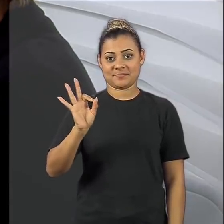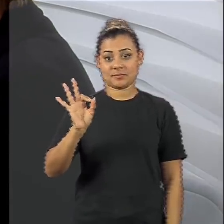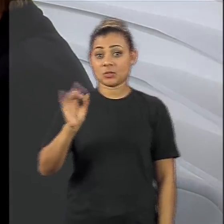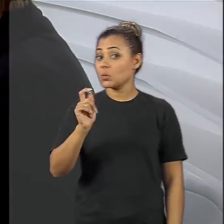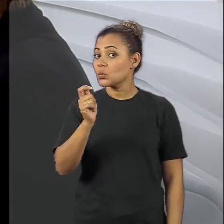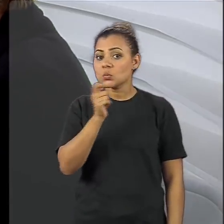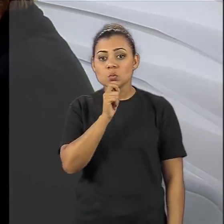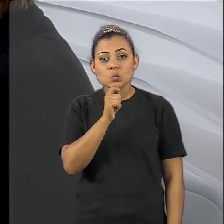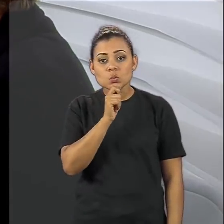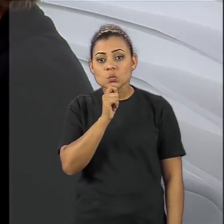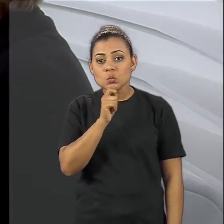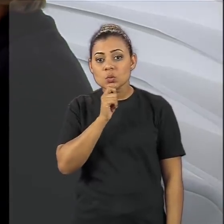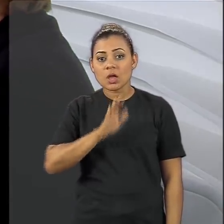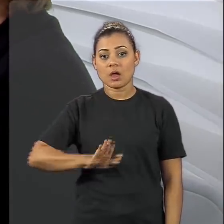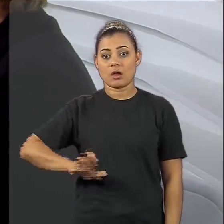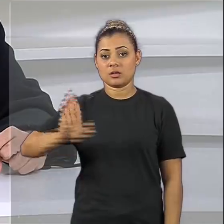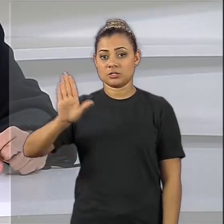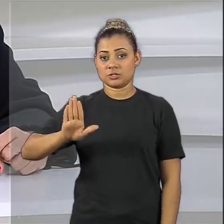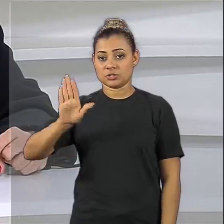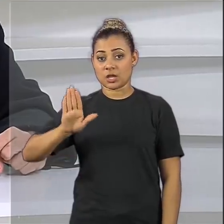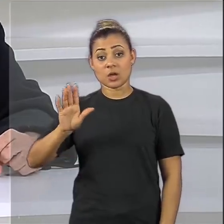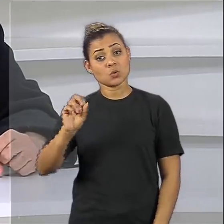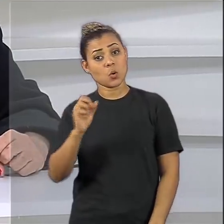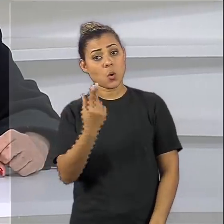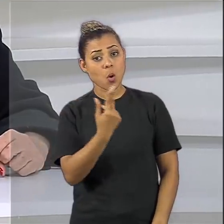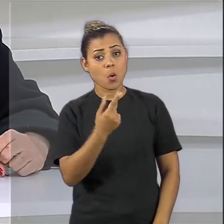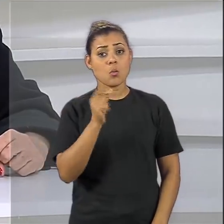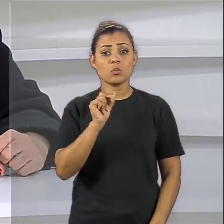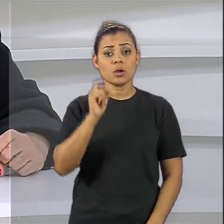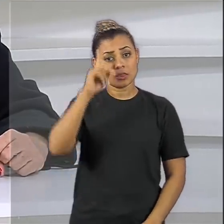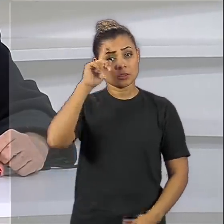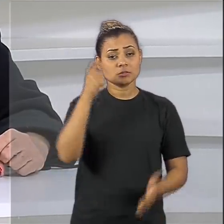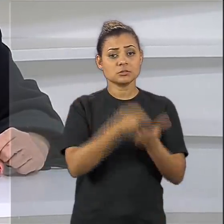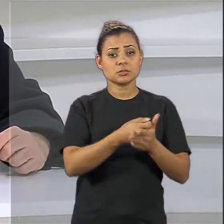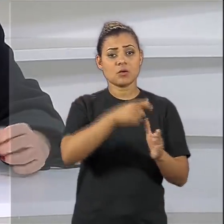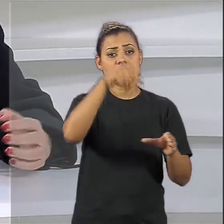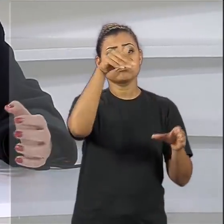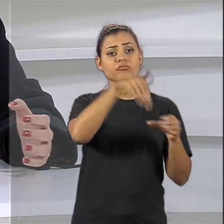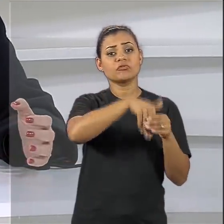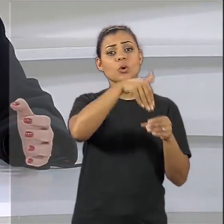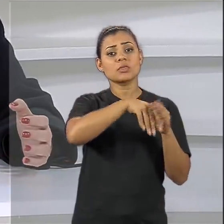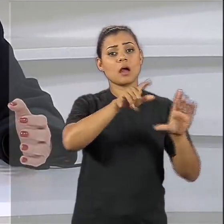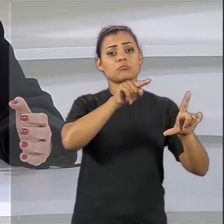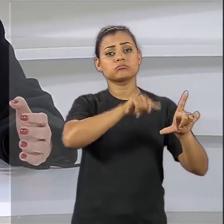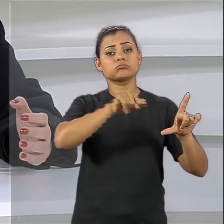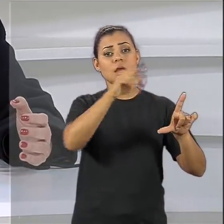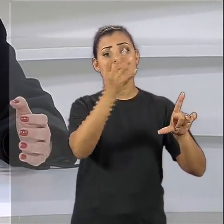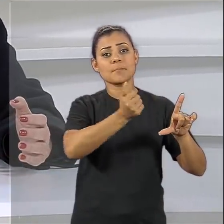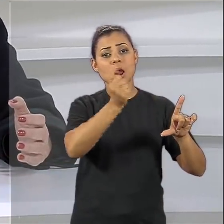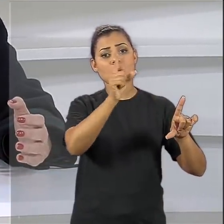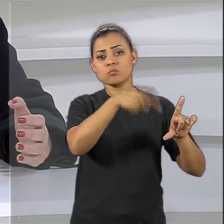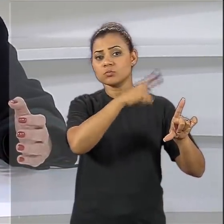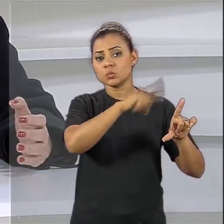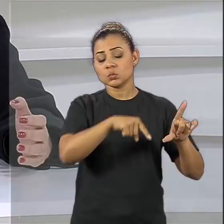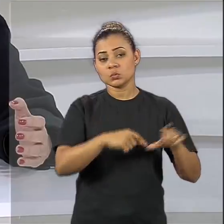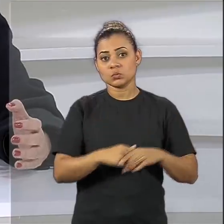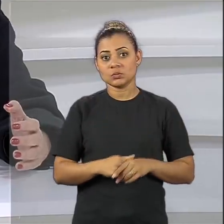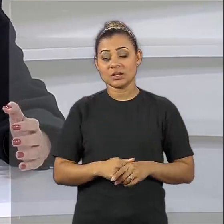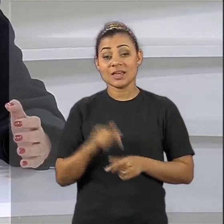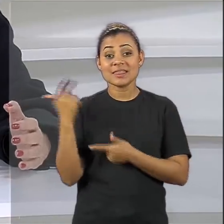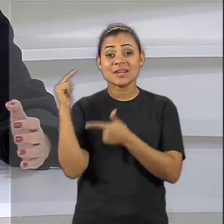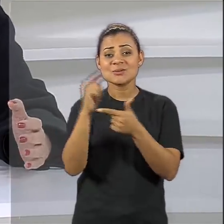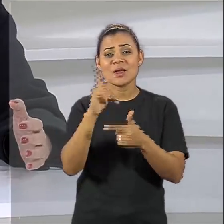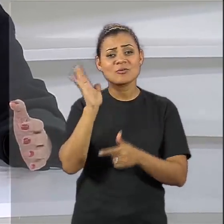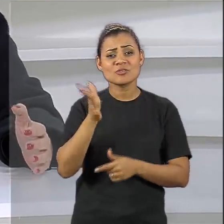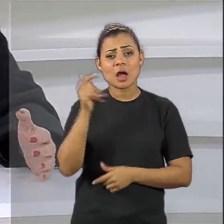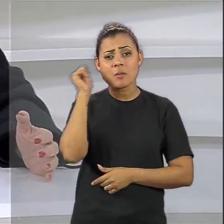tem candidato ou já decidiram votar branco ou nulo. Por quê? É tradicional que as mulheres sempre...